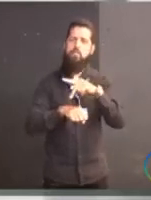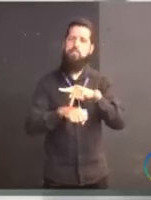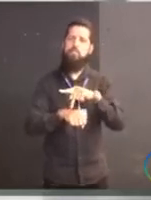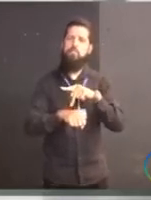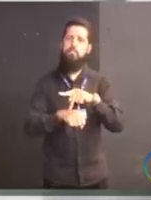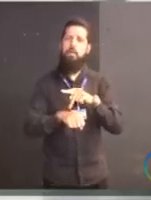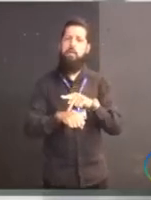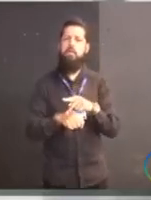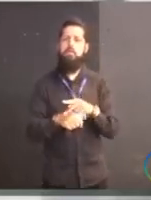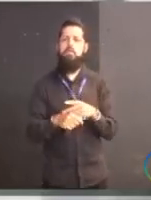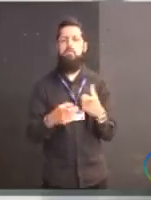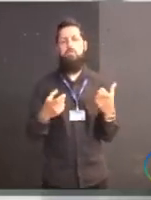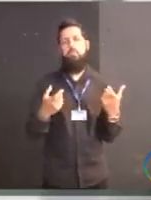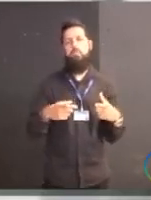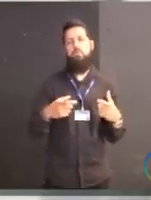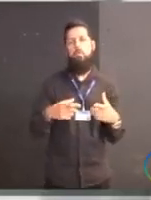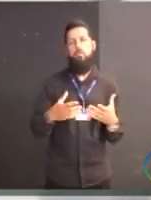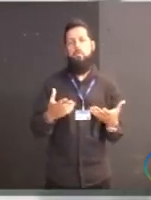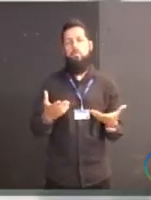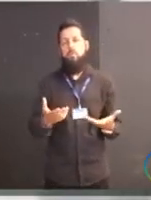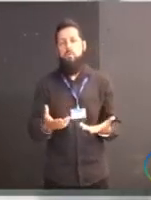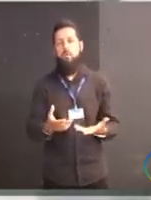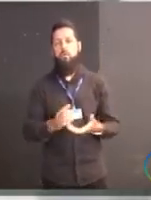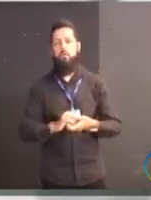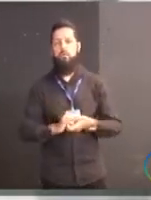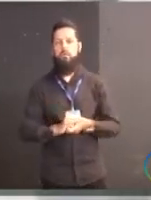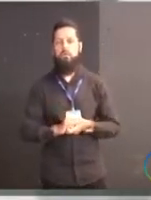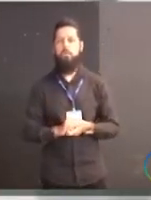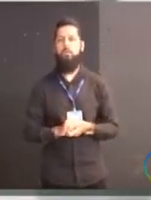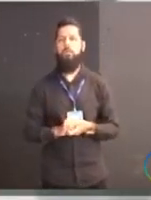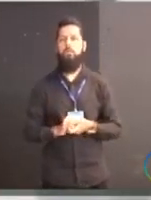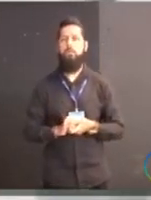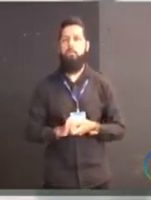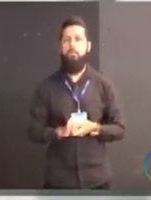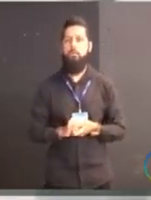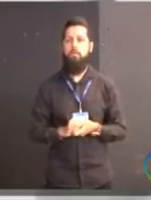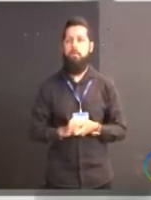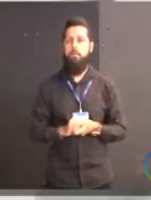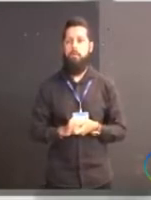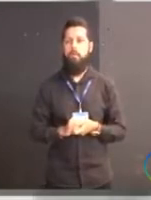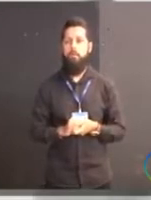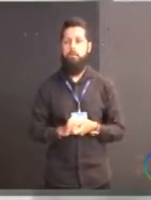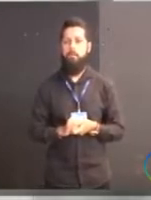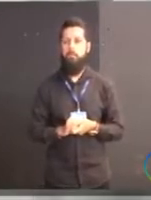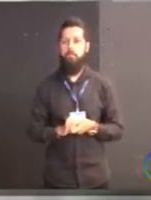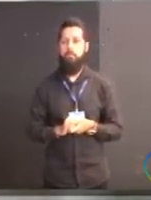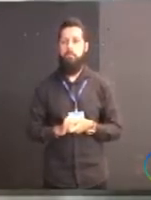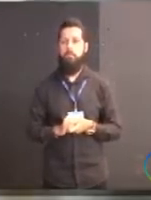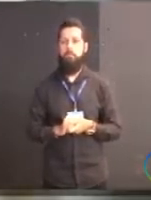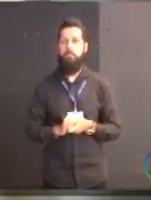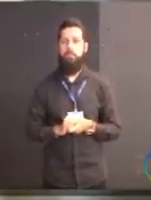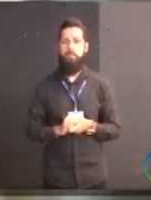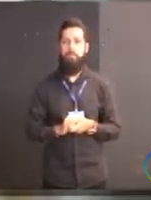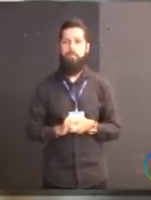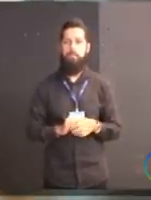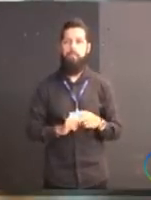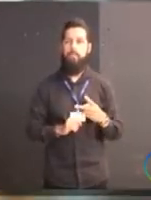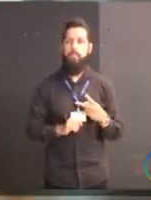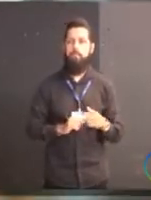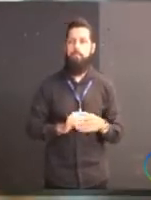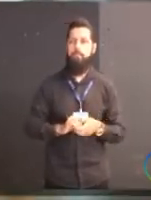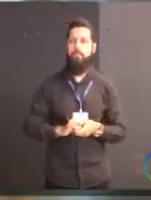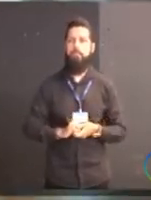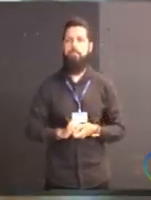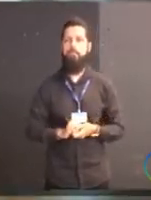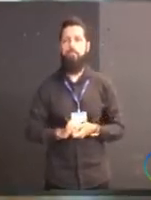alguns ou algum apresenta assim, condições ou amadurecimento para aceitar o Espiritismo nos moldes que é praticado no